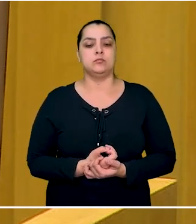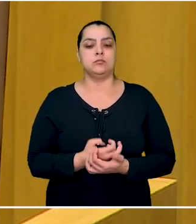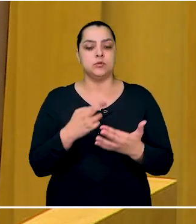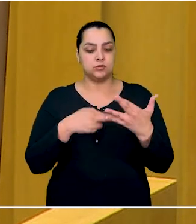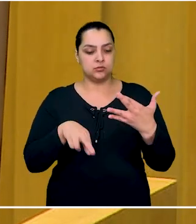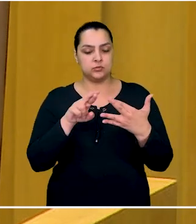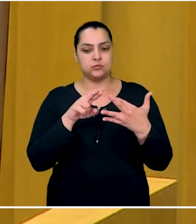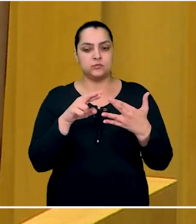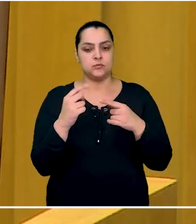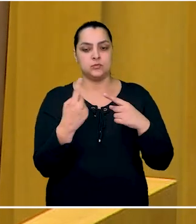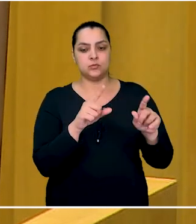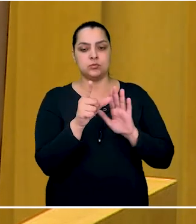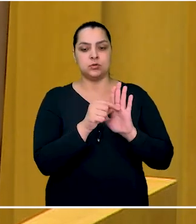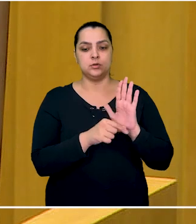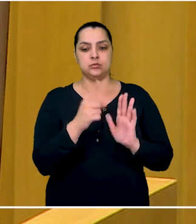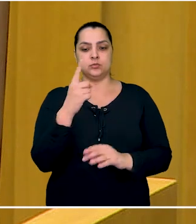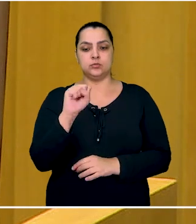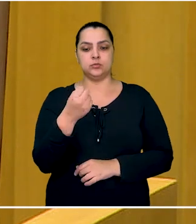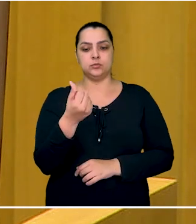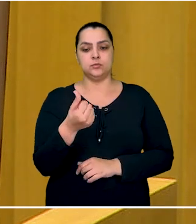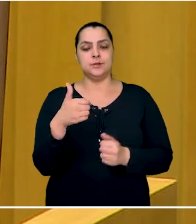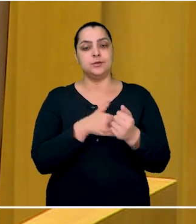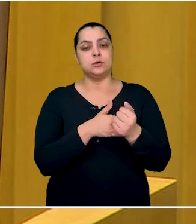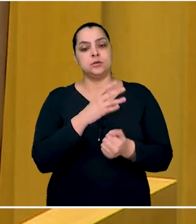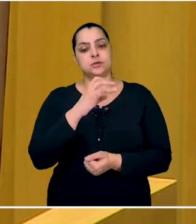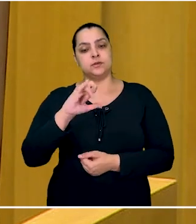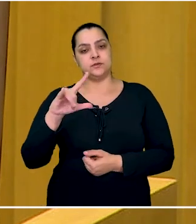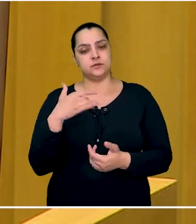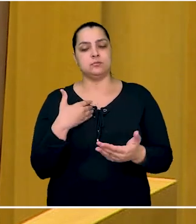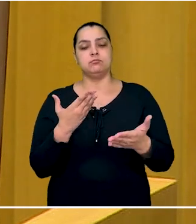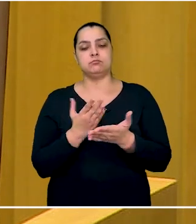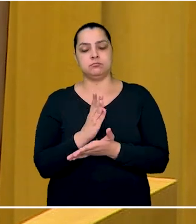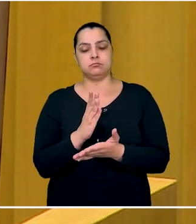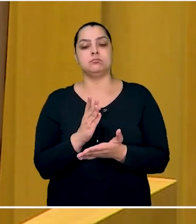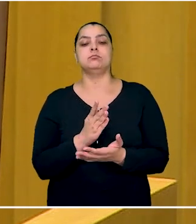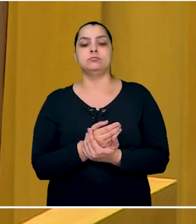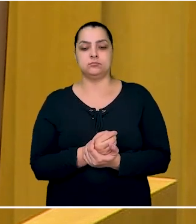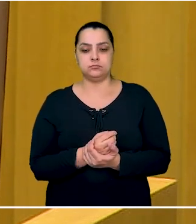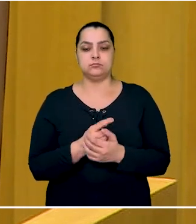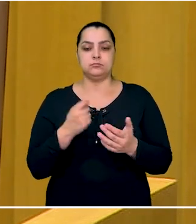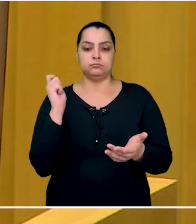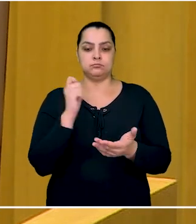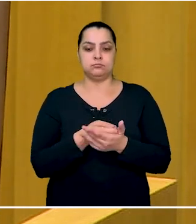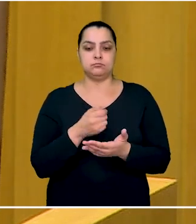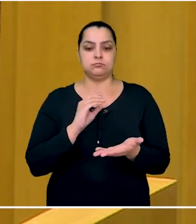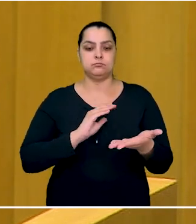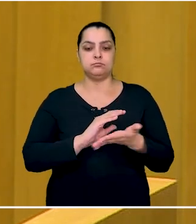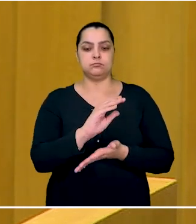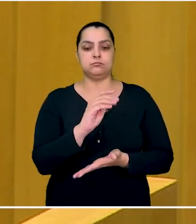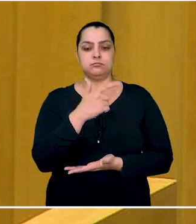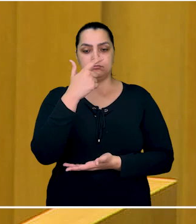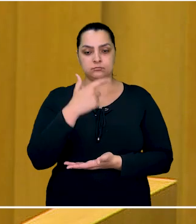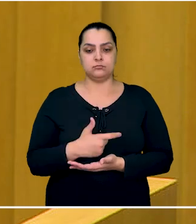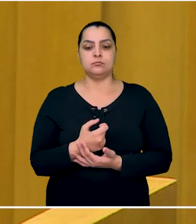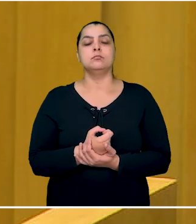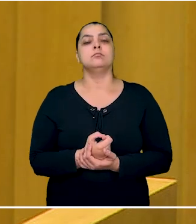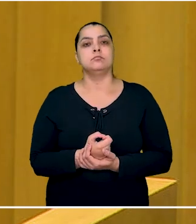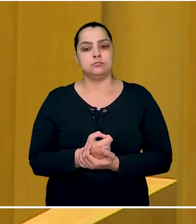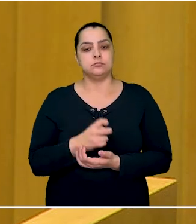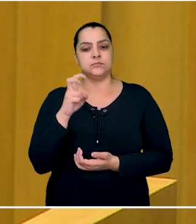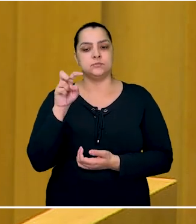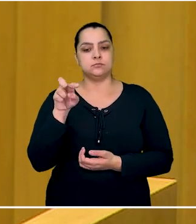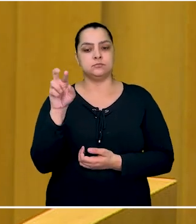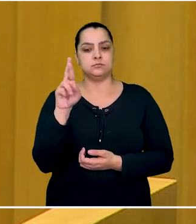o recurso de revista por violação ao artigo 186 do Código Civil, dou provimento para condenar a reclamada a pagamento de indenização por danos morais fixado,